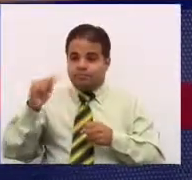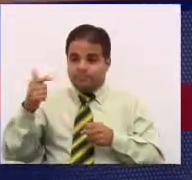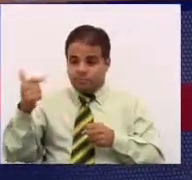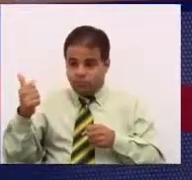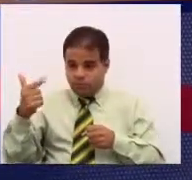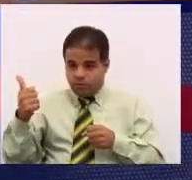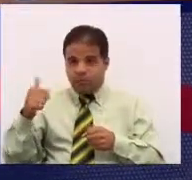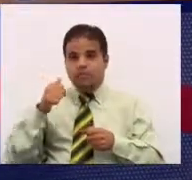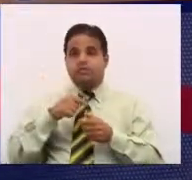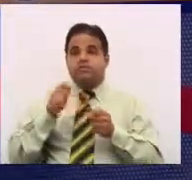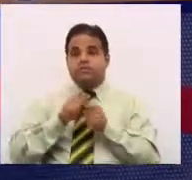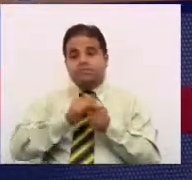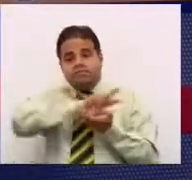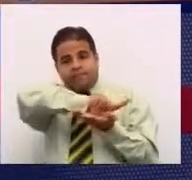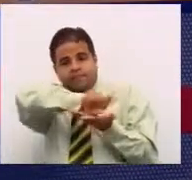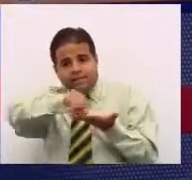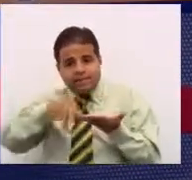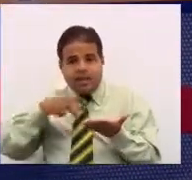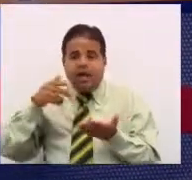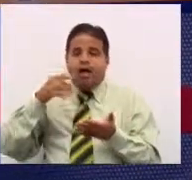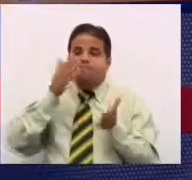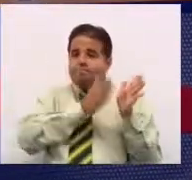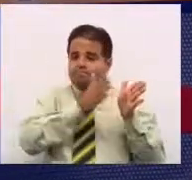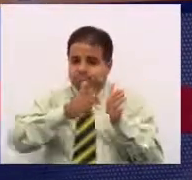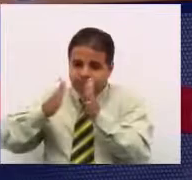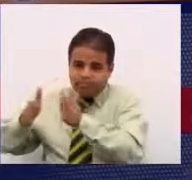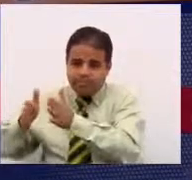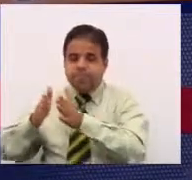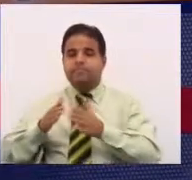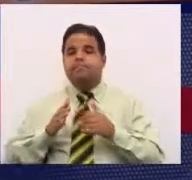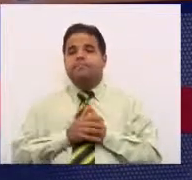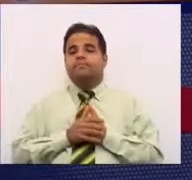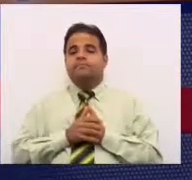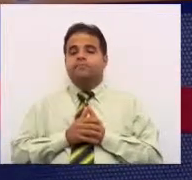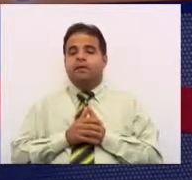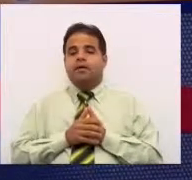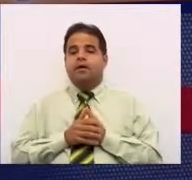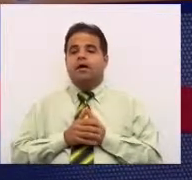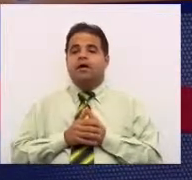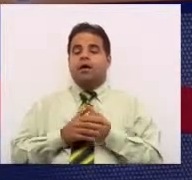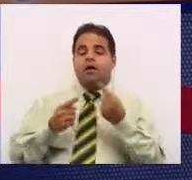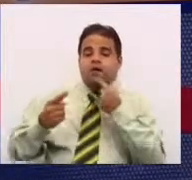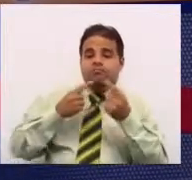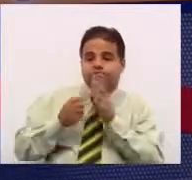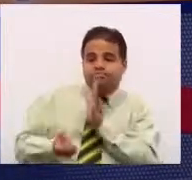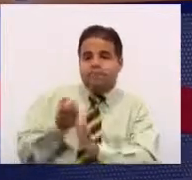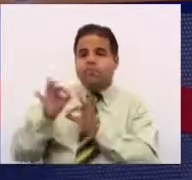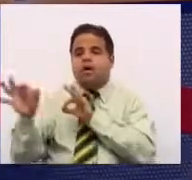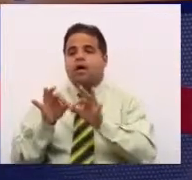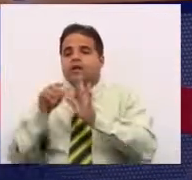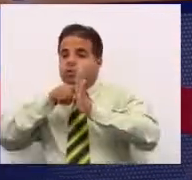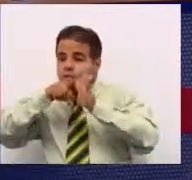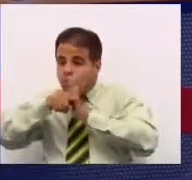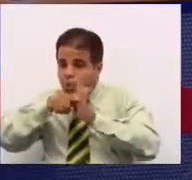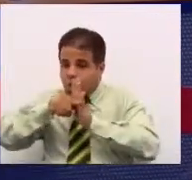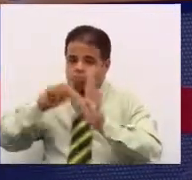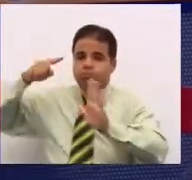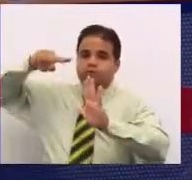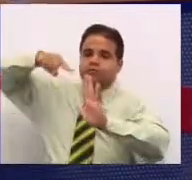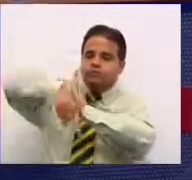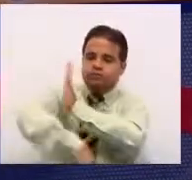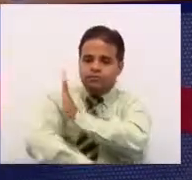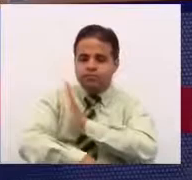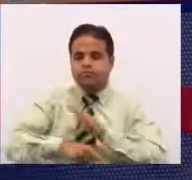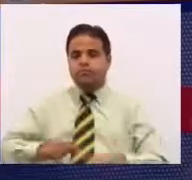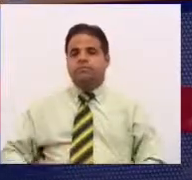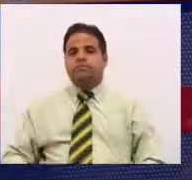série de etapas que previam, entre outras coisas, elaborar um diagnóstico profundo sobre